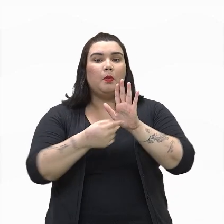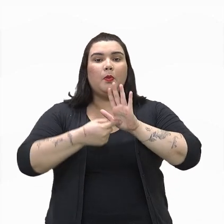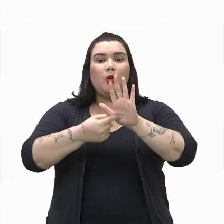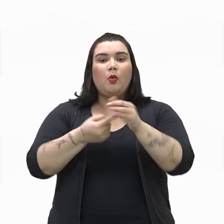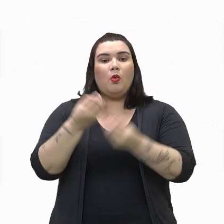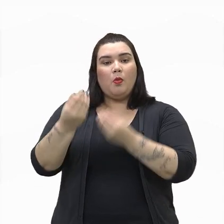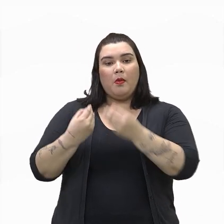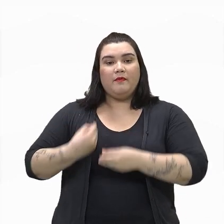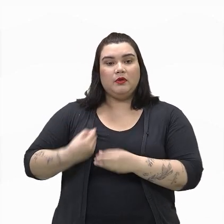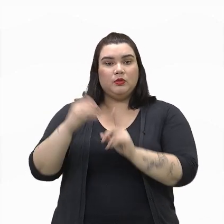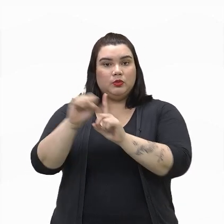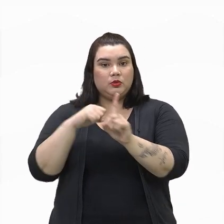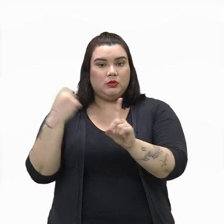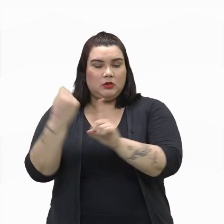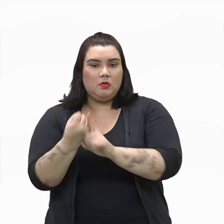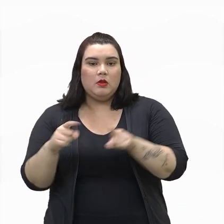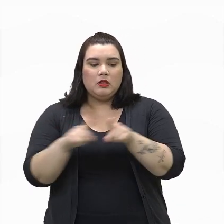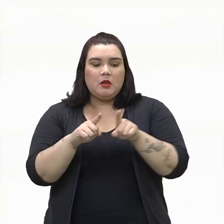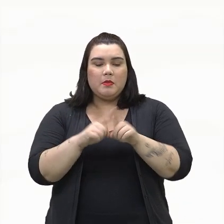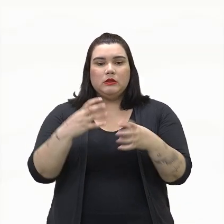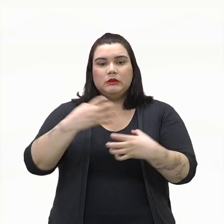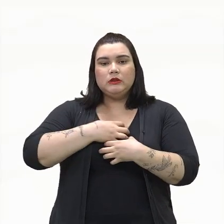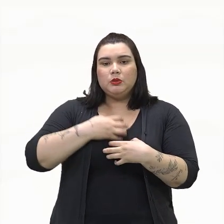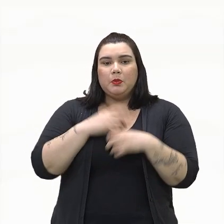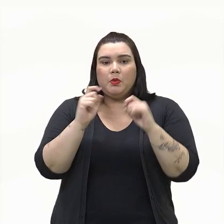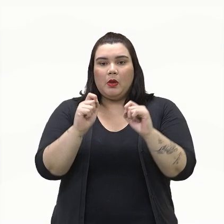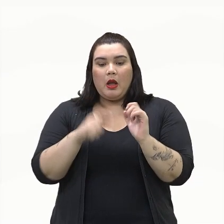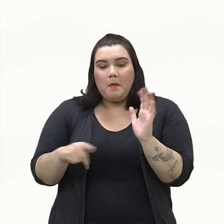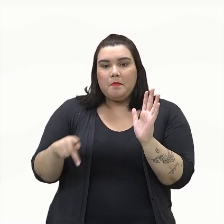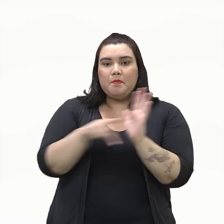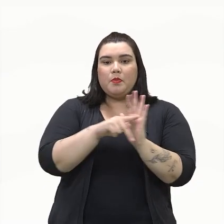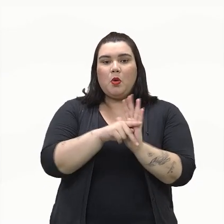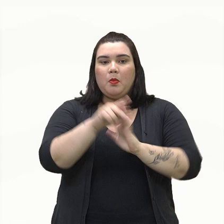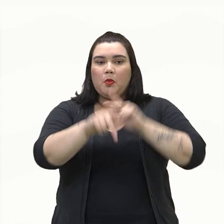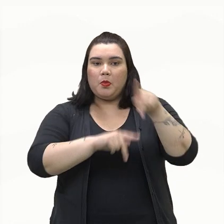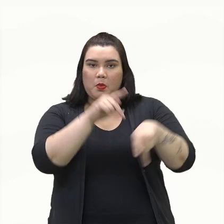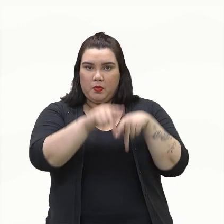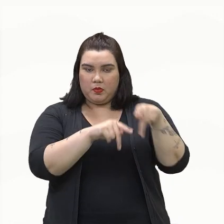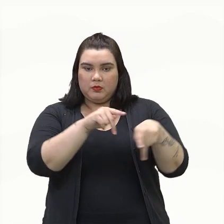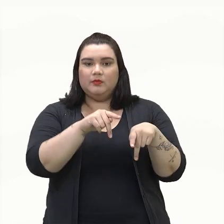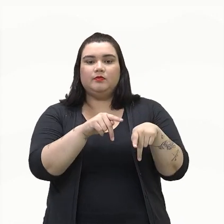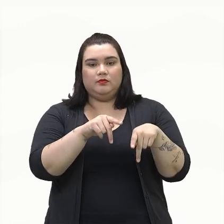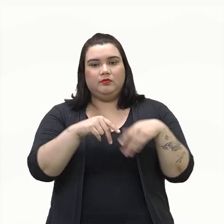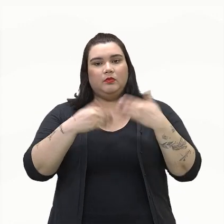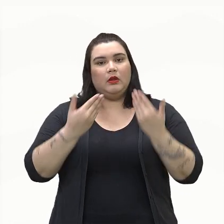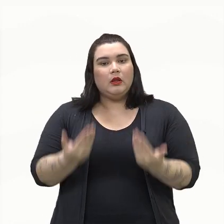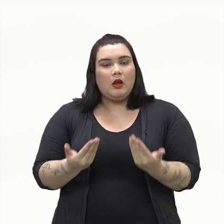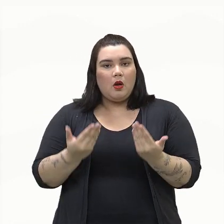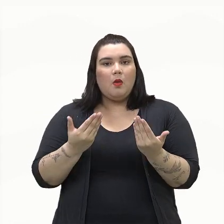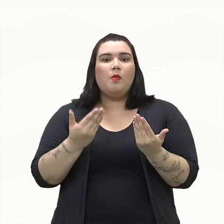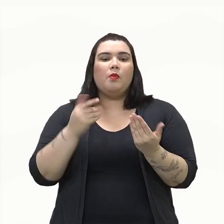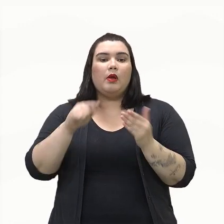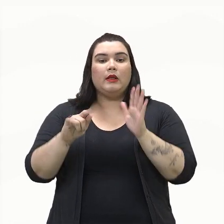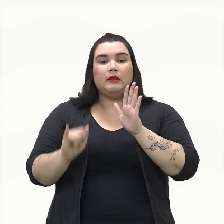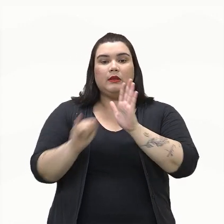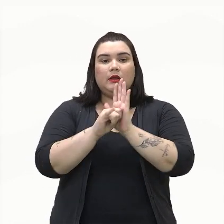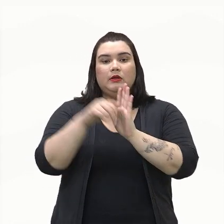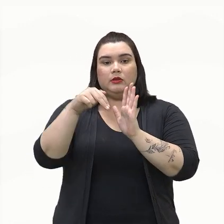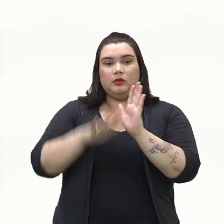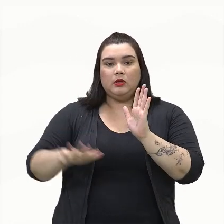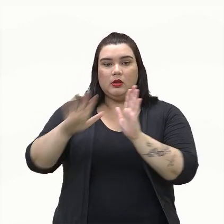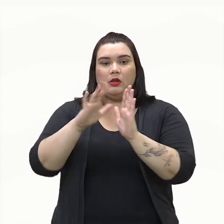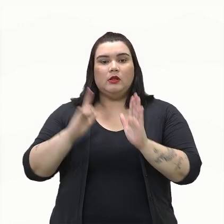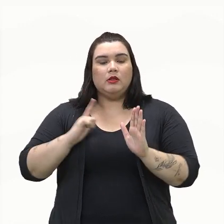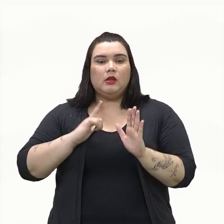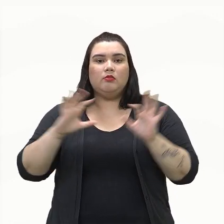a condição social e o sentimento de pertencer a uma determinada nação. Logo, a identidade nacional está